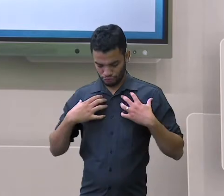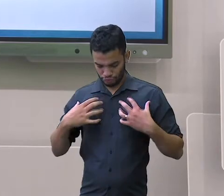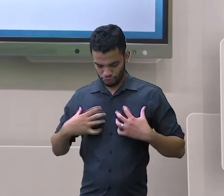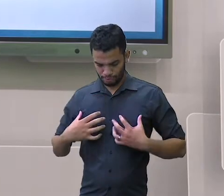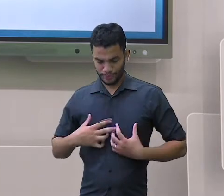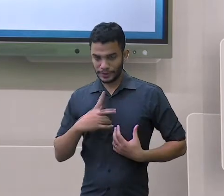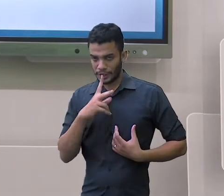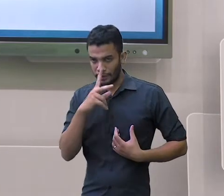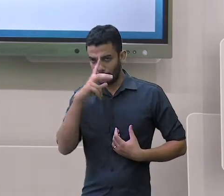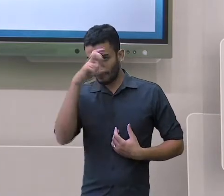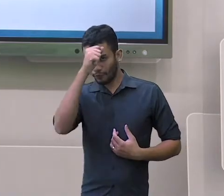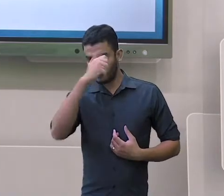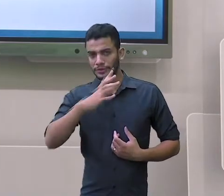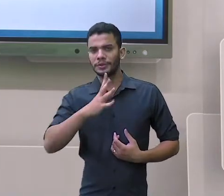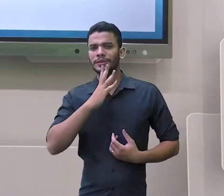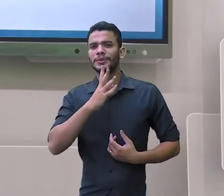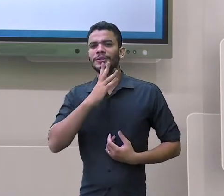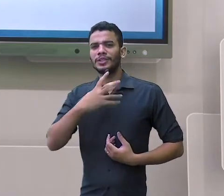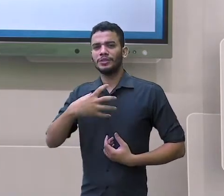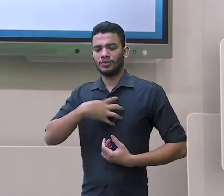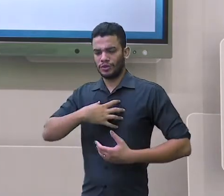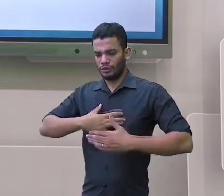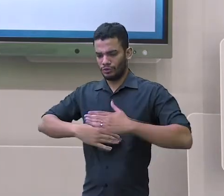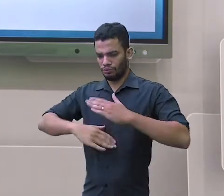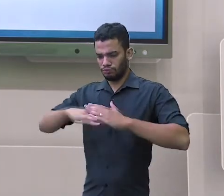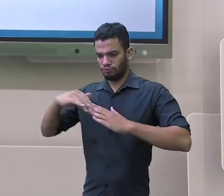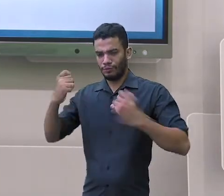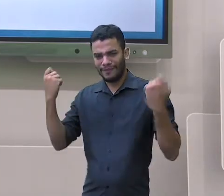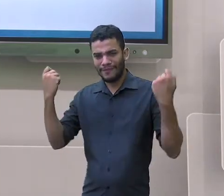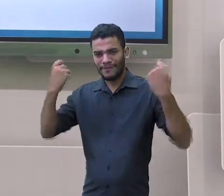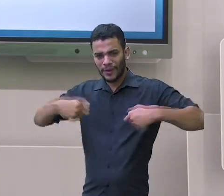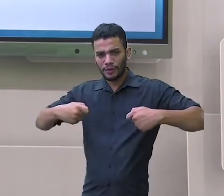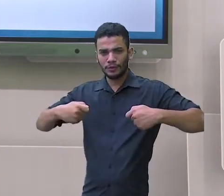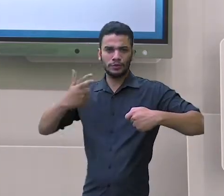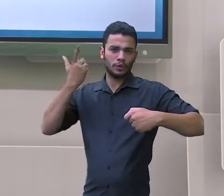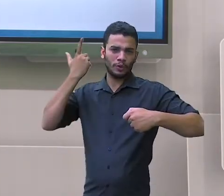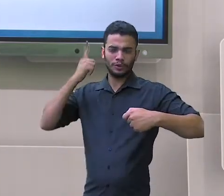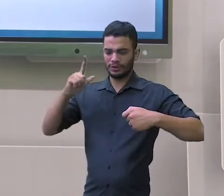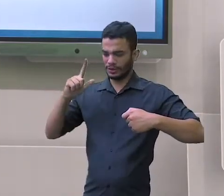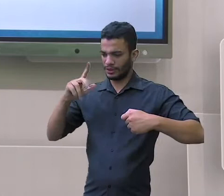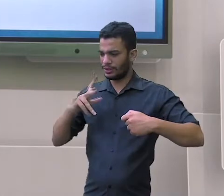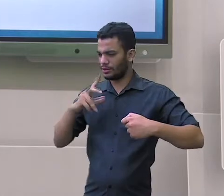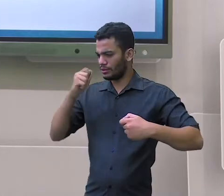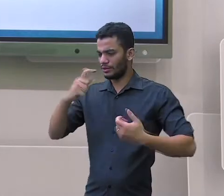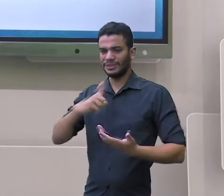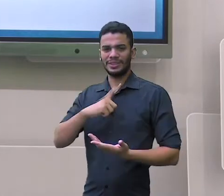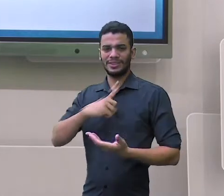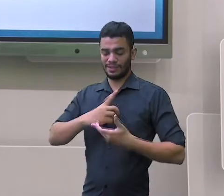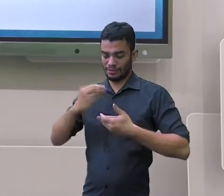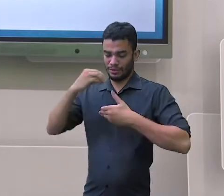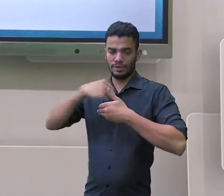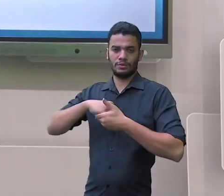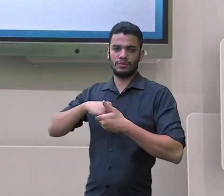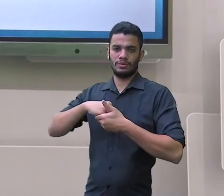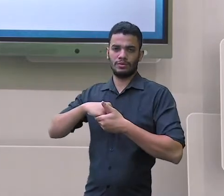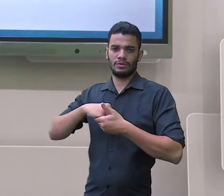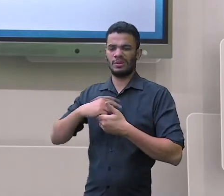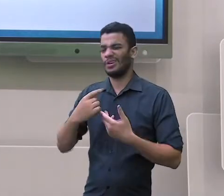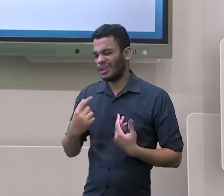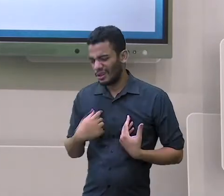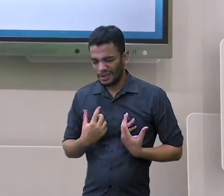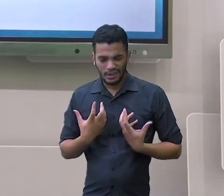fazer isso não. Quem fica falando essas coisas não sabe do que o corpo é capaz, porque o